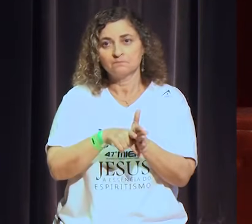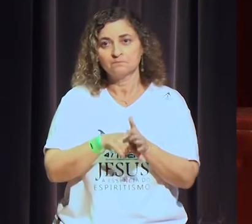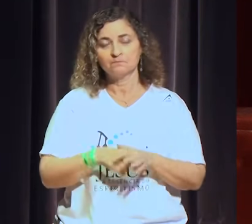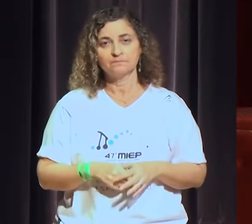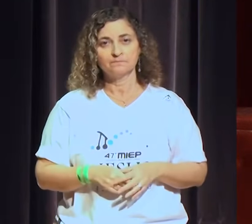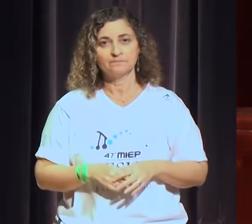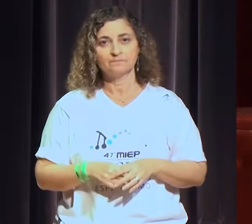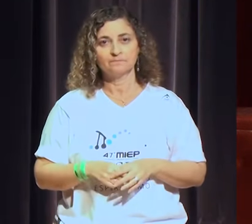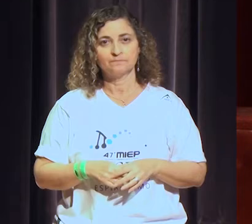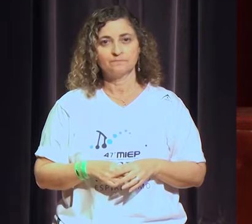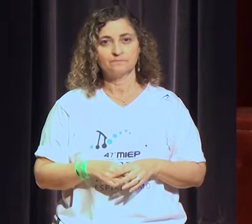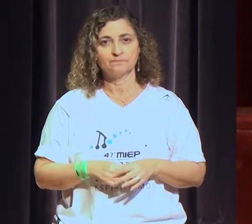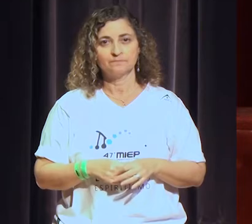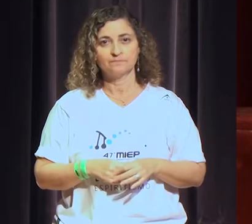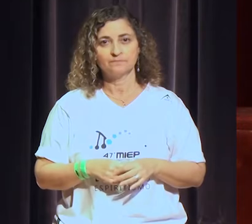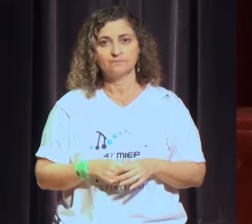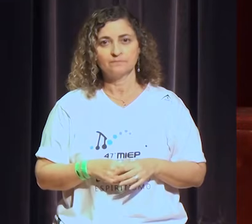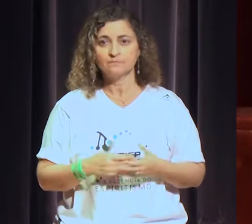Aladim.